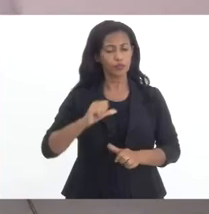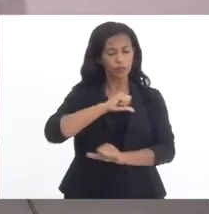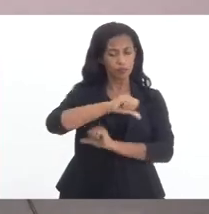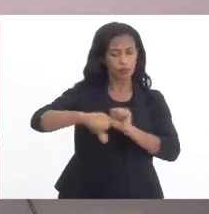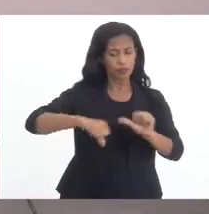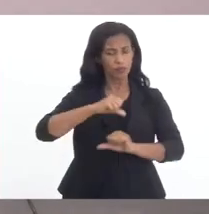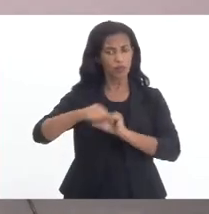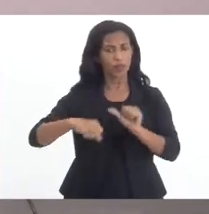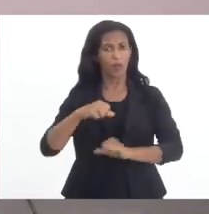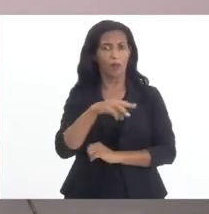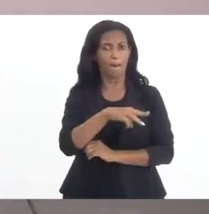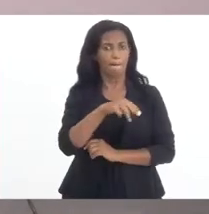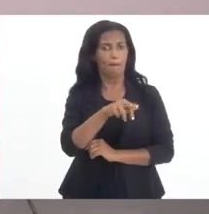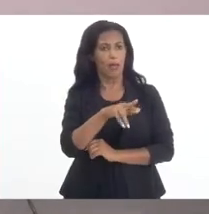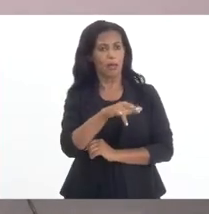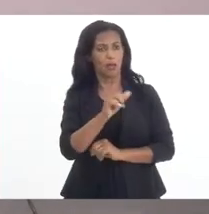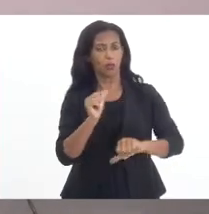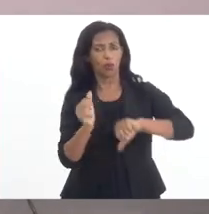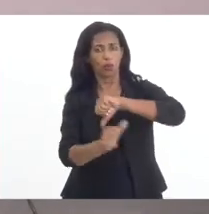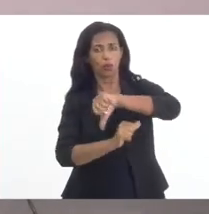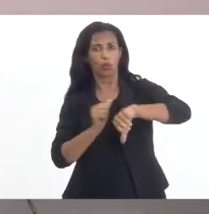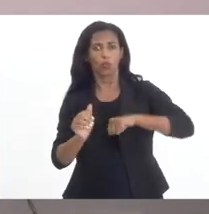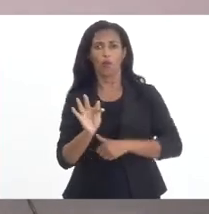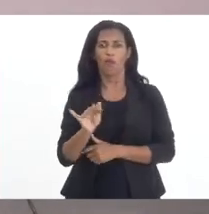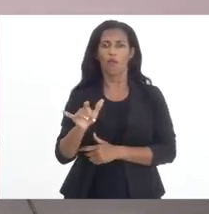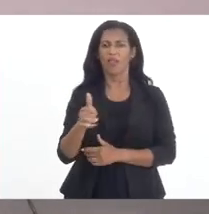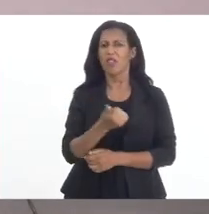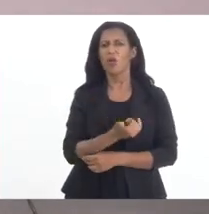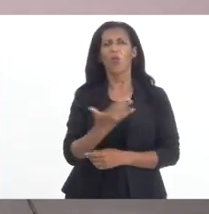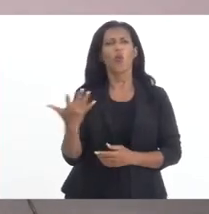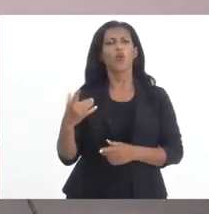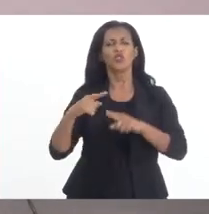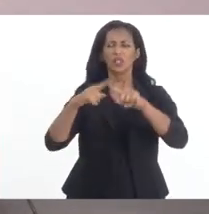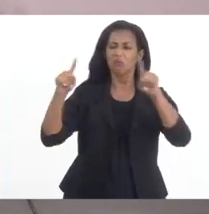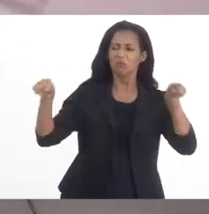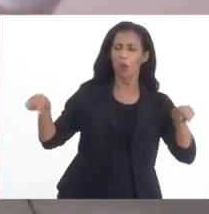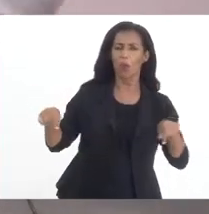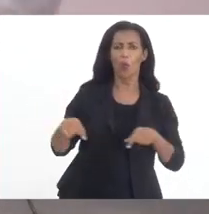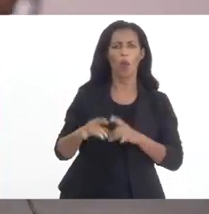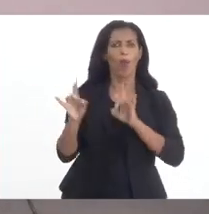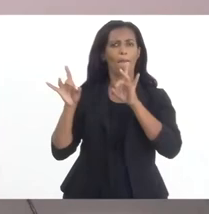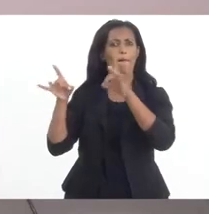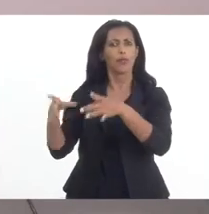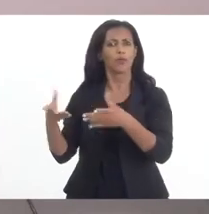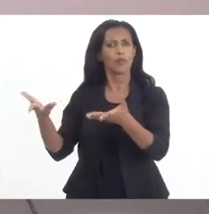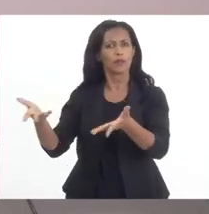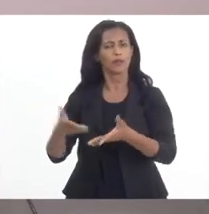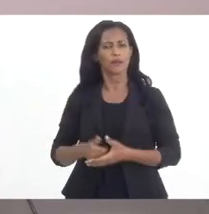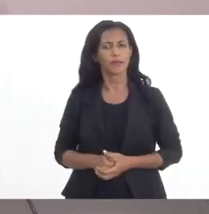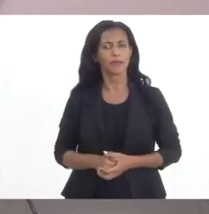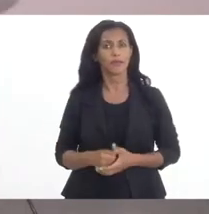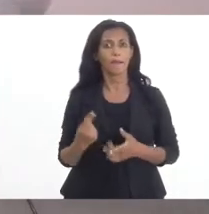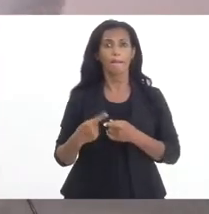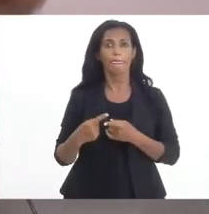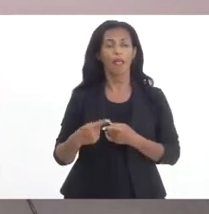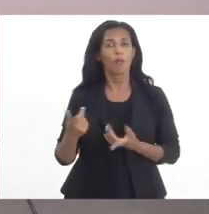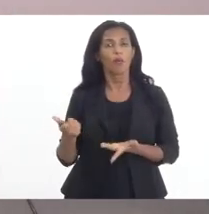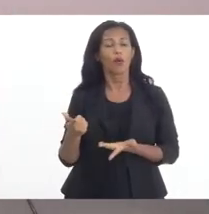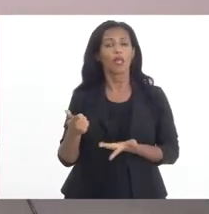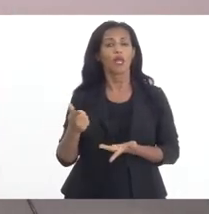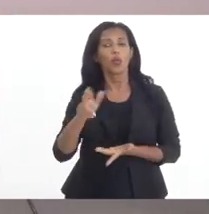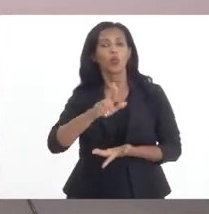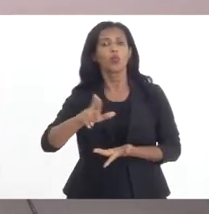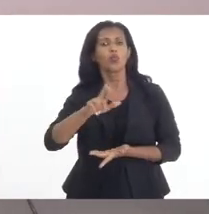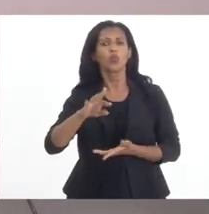transformou o antigo Matador numa FAETEC, que hoje tem não sei quantos milhões de metros quadrados abandonado lá, porque não se utilizou toda a